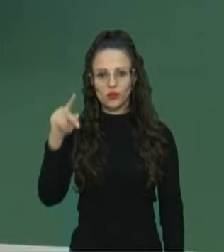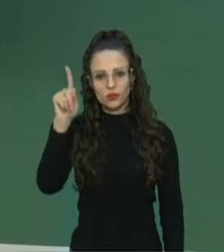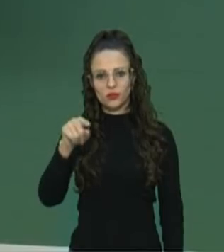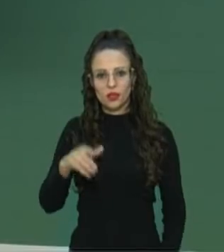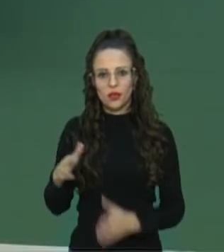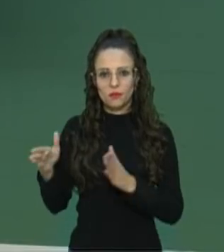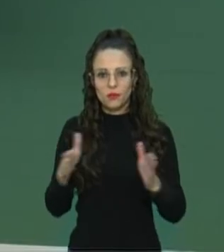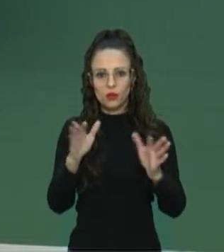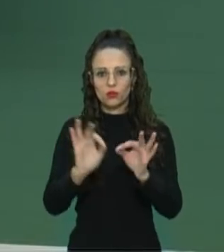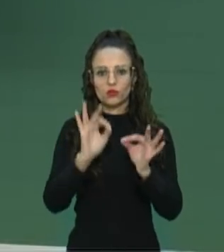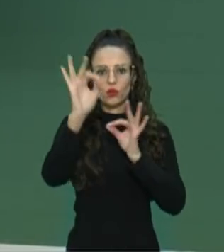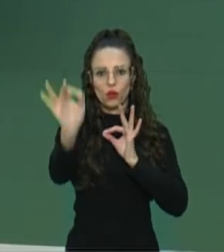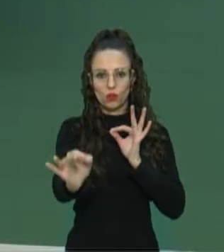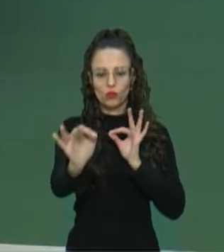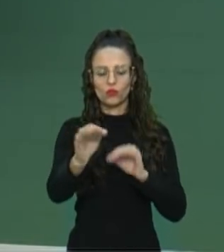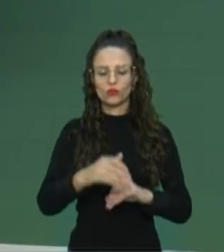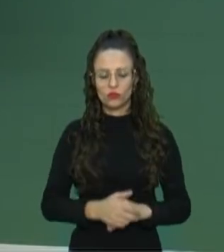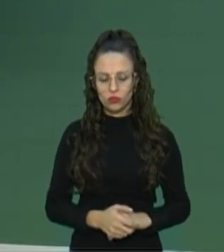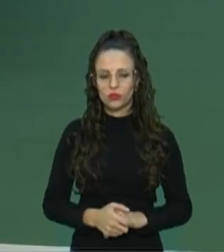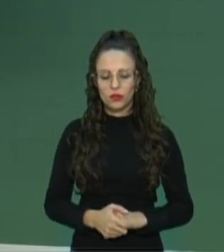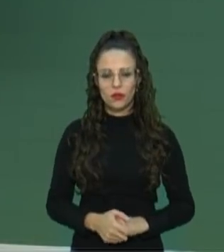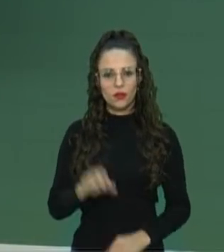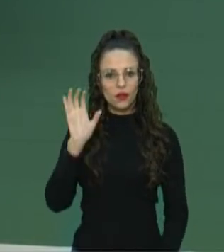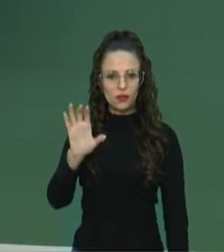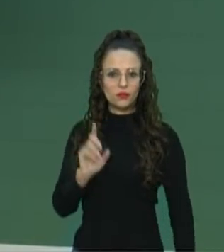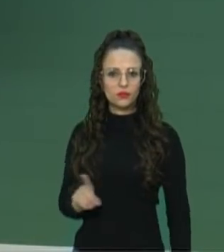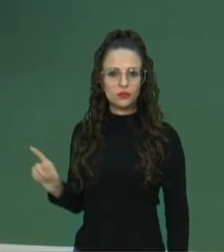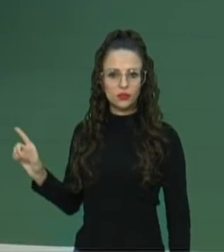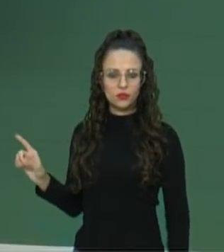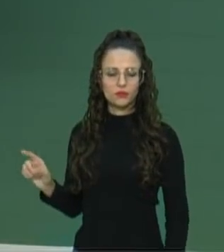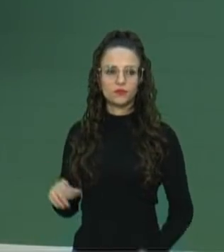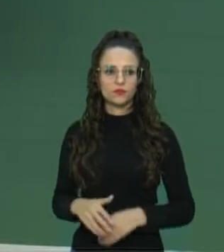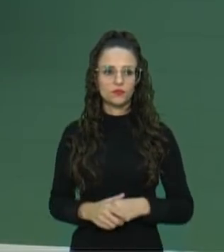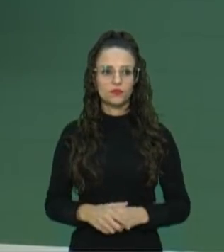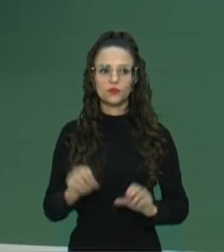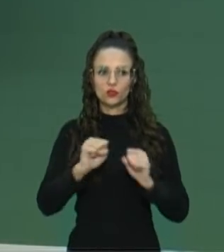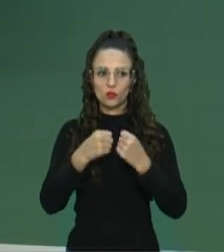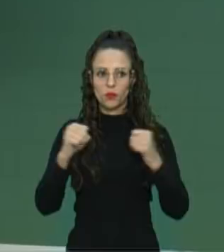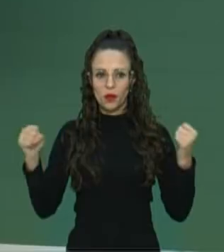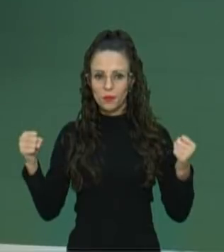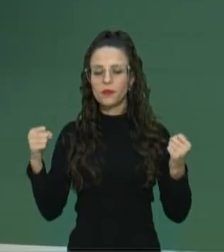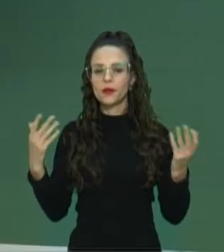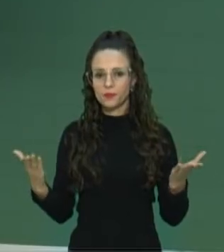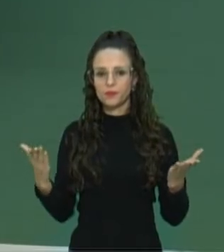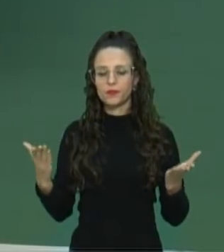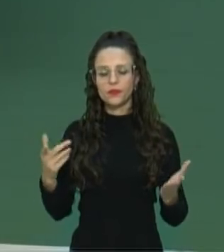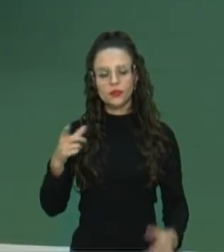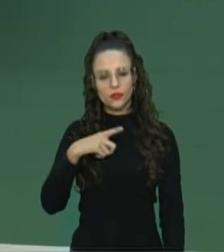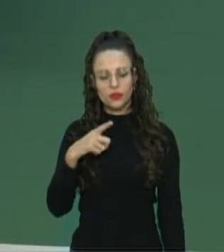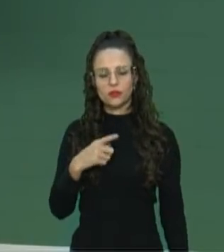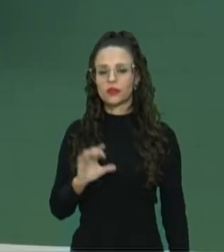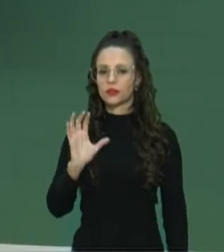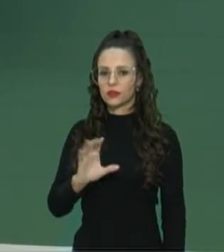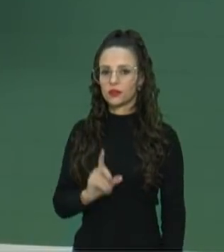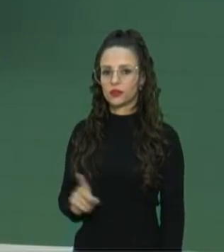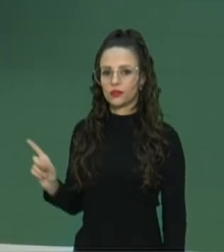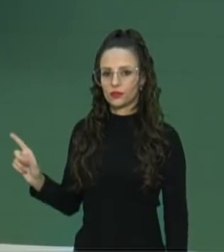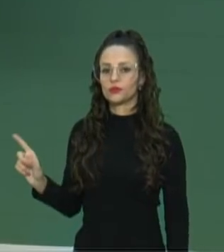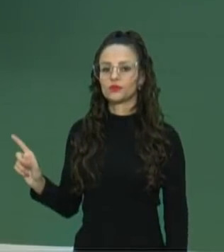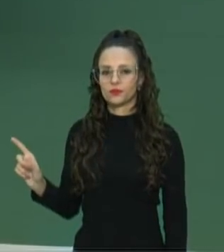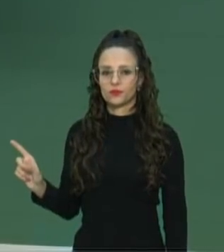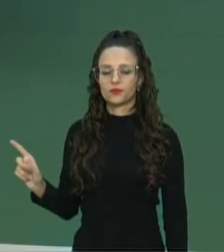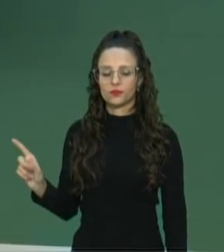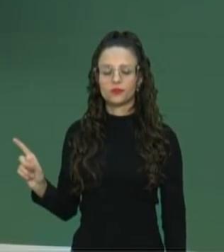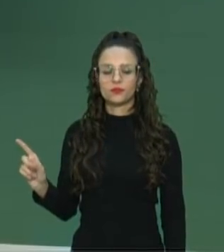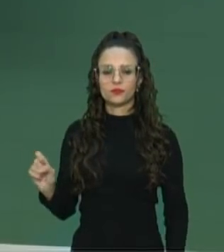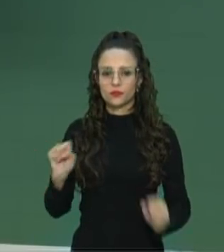percursos longos. Então fica essa disposição no mapa, né? Então existem essas situações que são colocadas